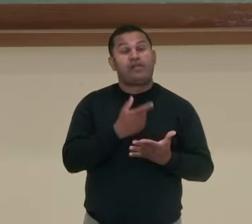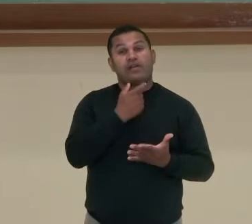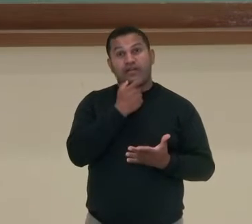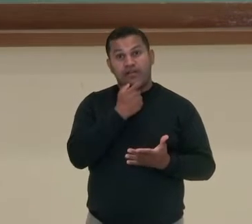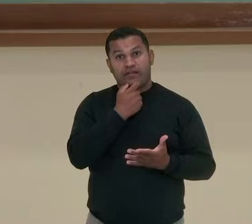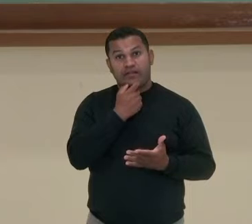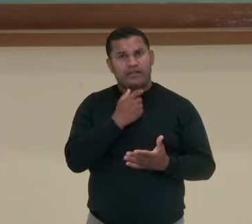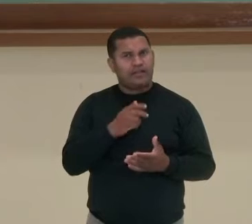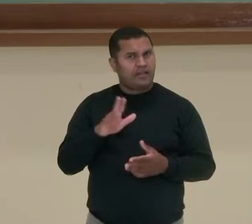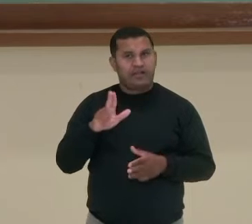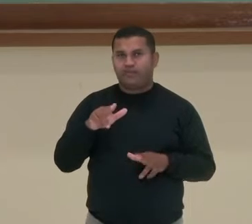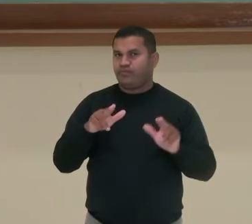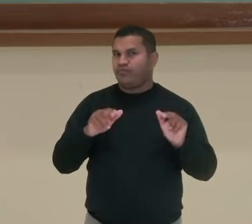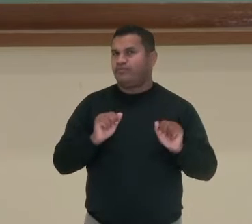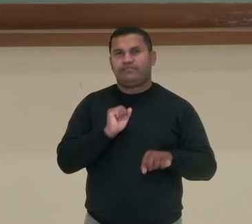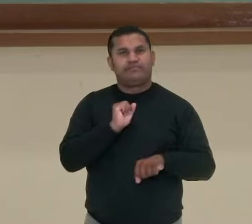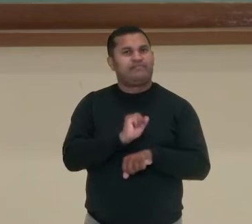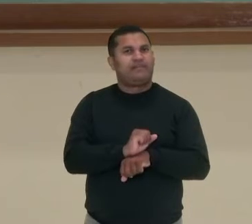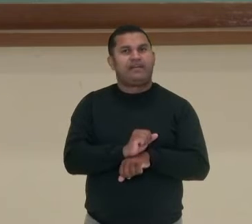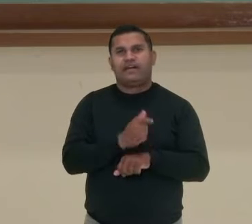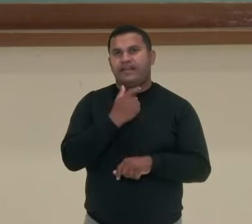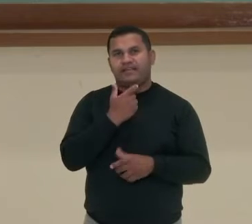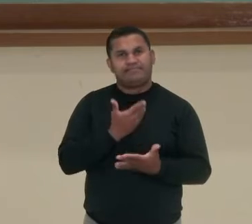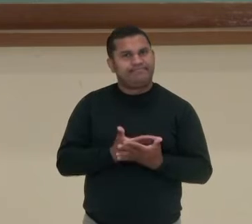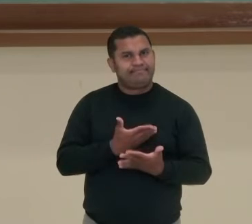professores nunca param de estudar. É.